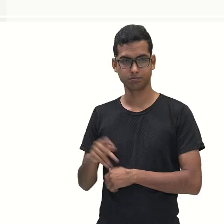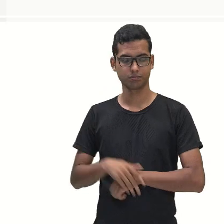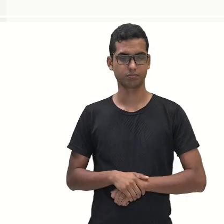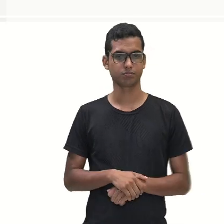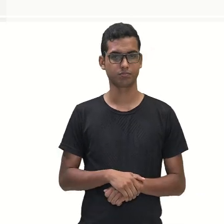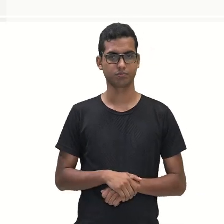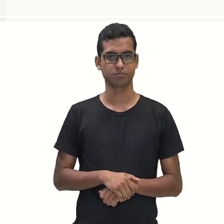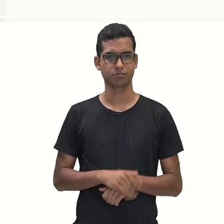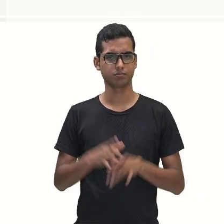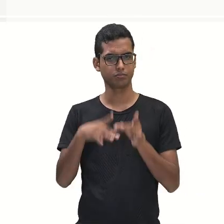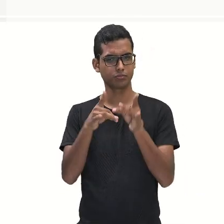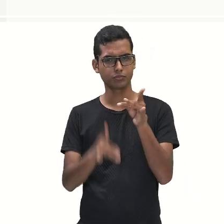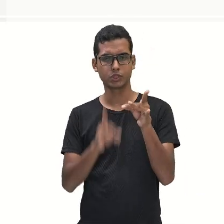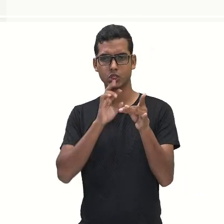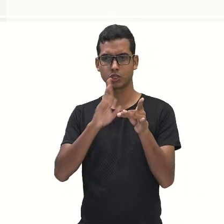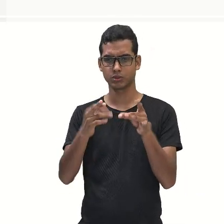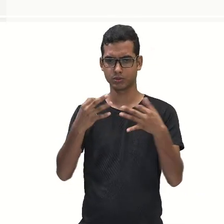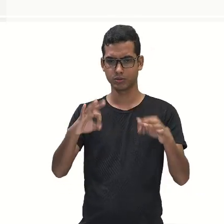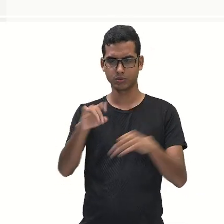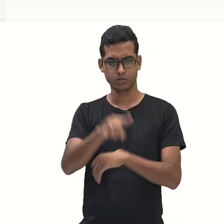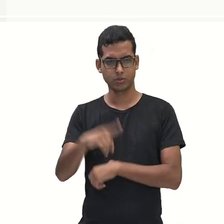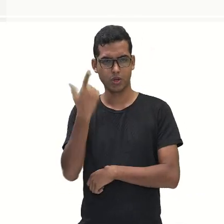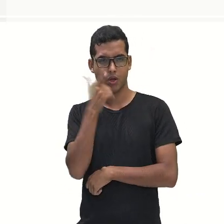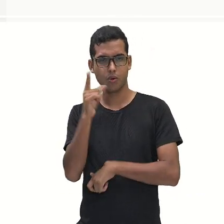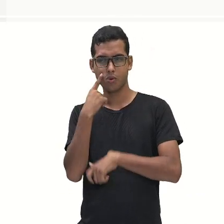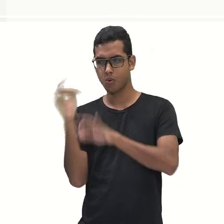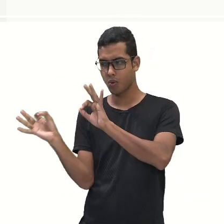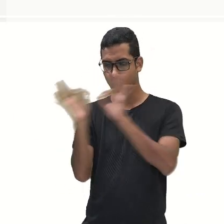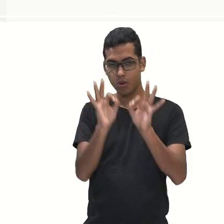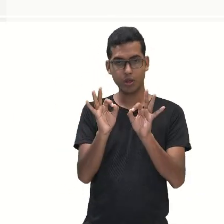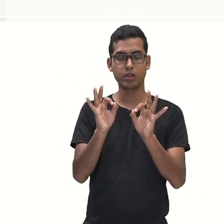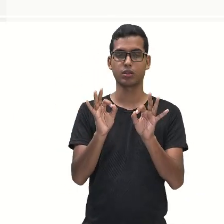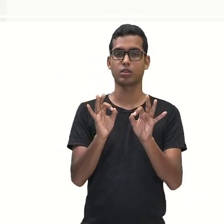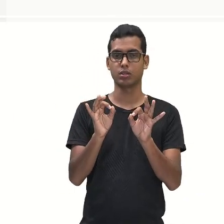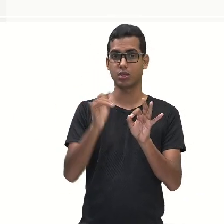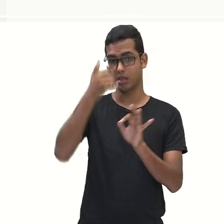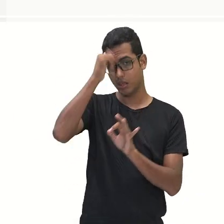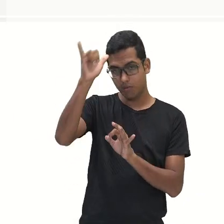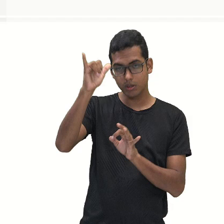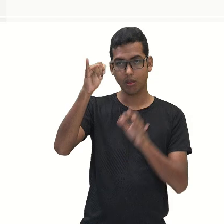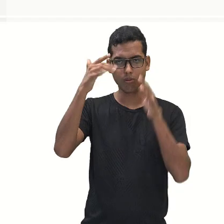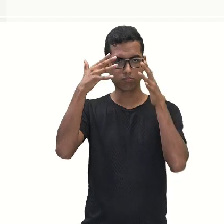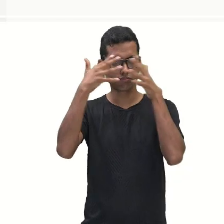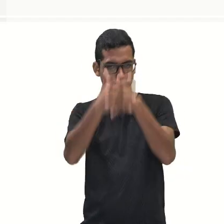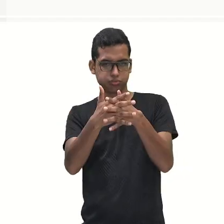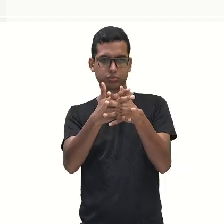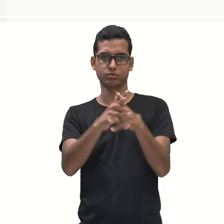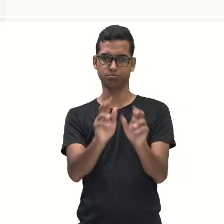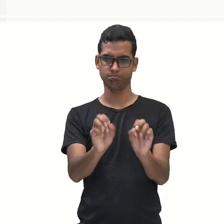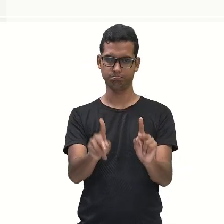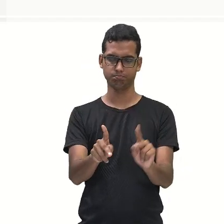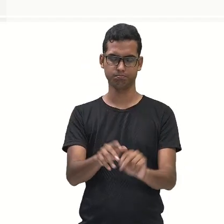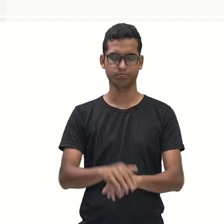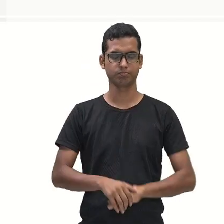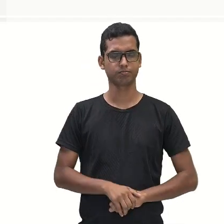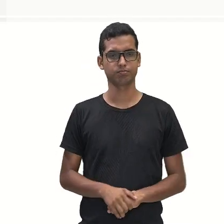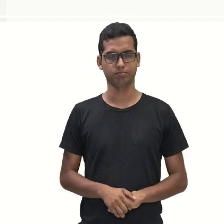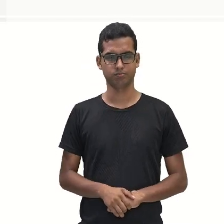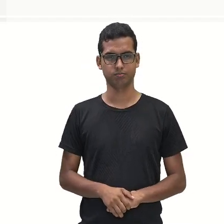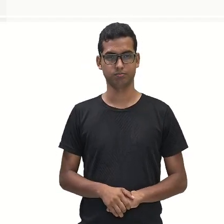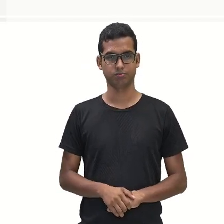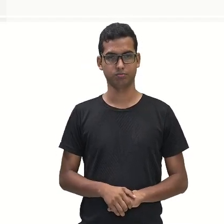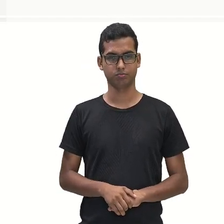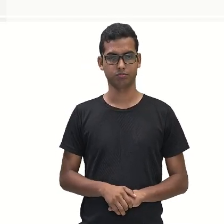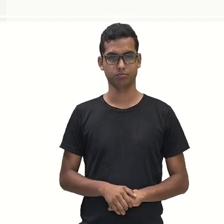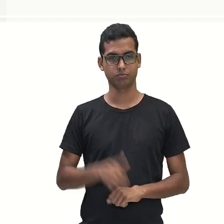Com todos os detalhes aí para você acompanhar e não se perder, tá bom? Na primeira explicação eu pulei, né,